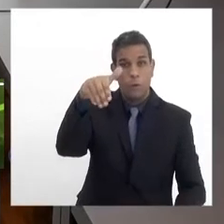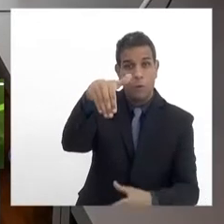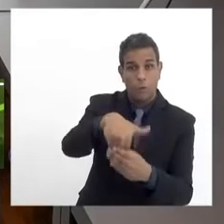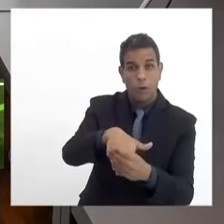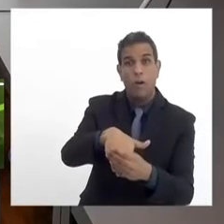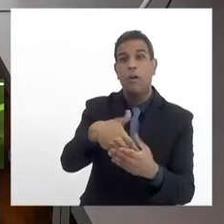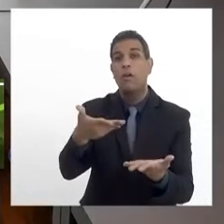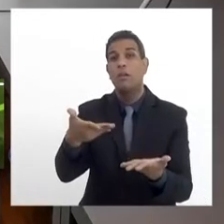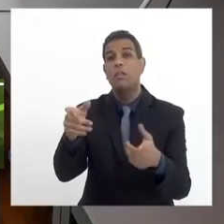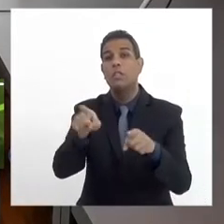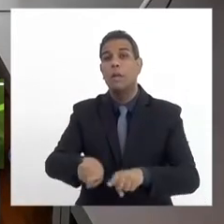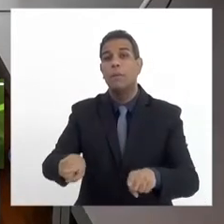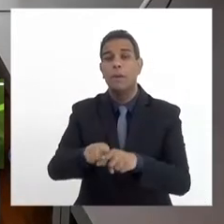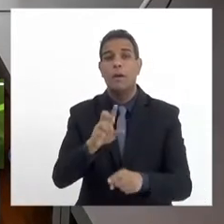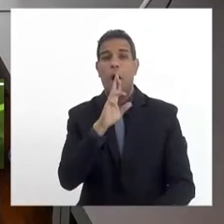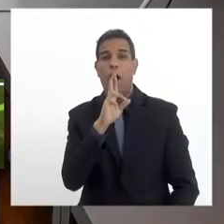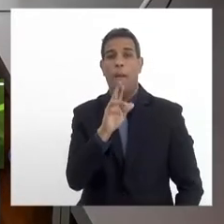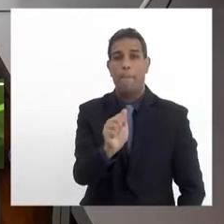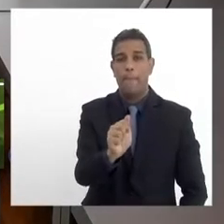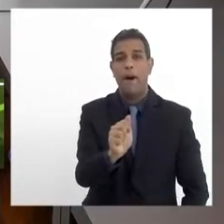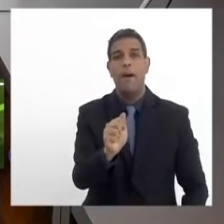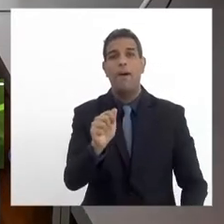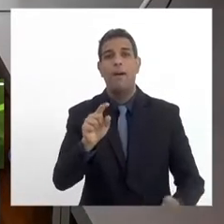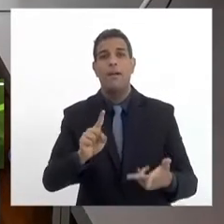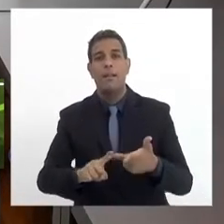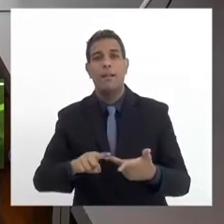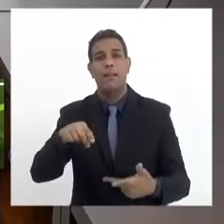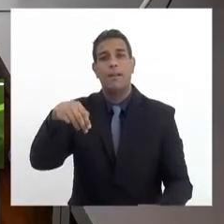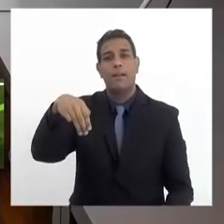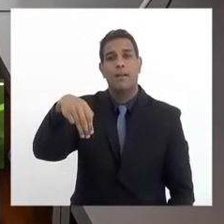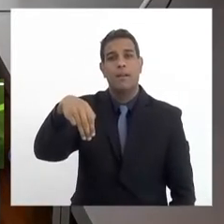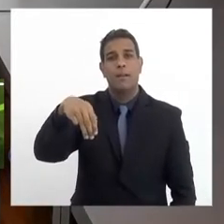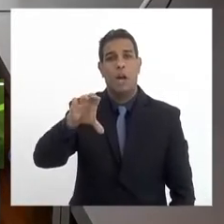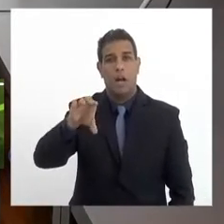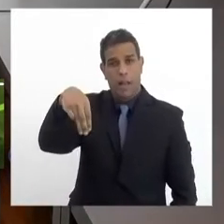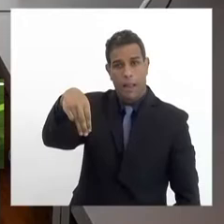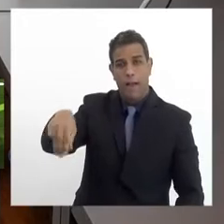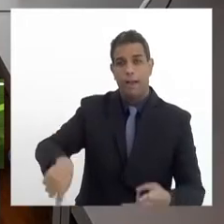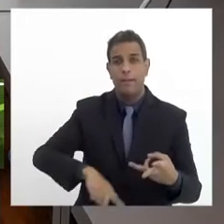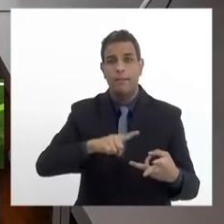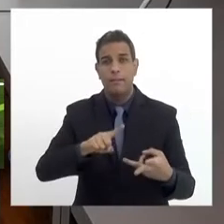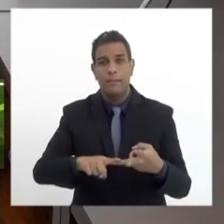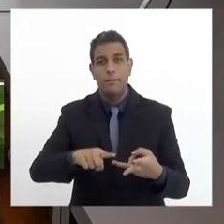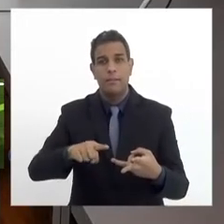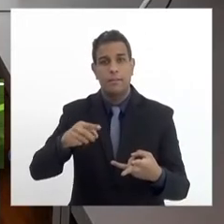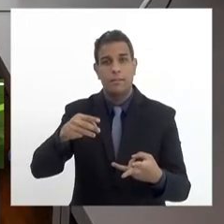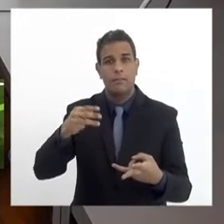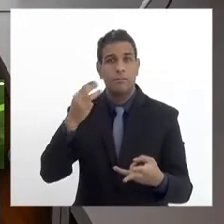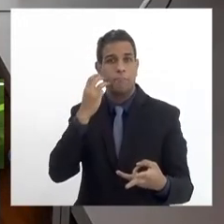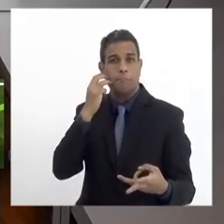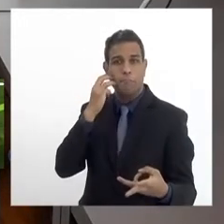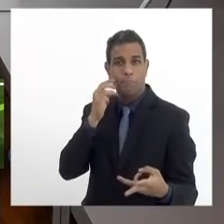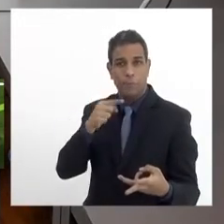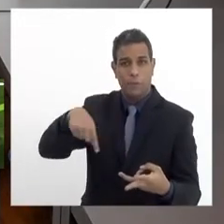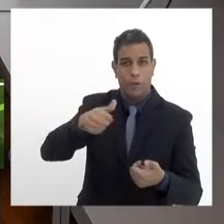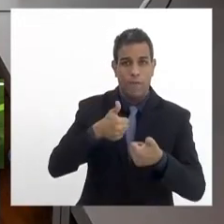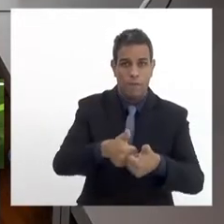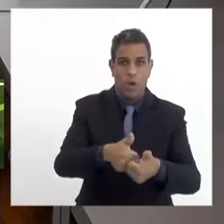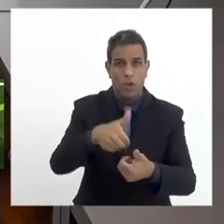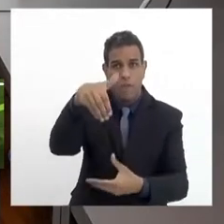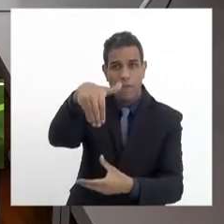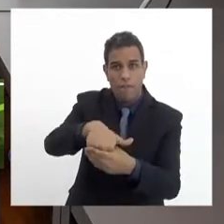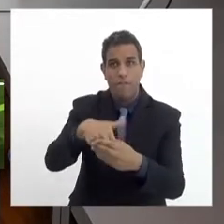comigo, deputado Amorim também? Mink também, Mônica e Valdec. Isso. Acompanham? Sim, ok.